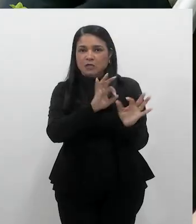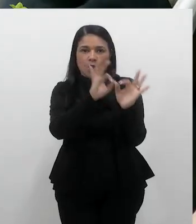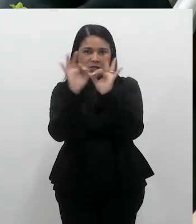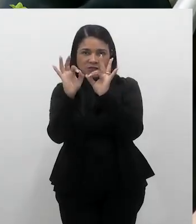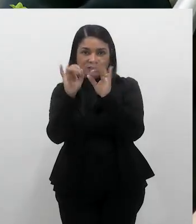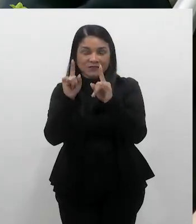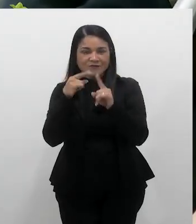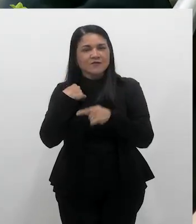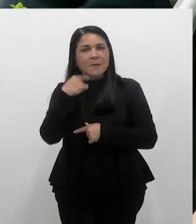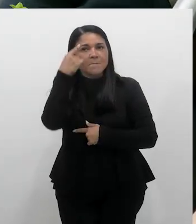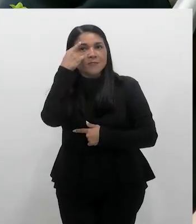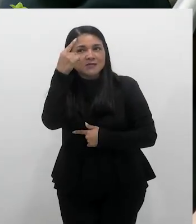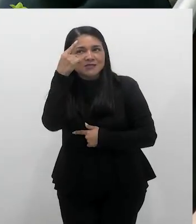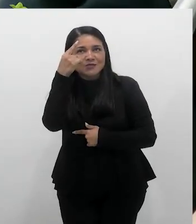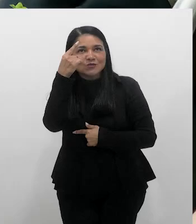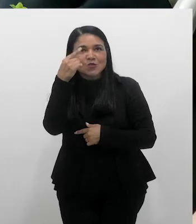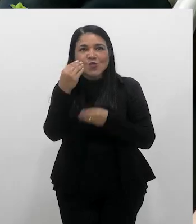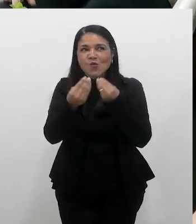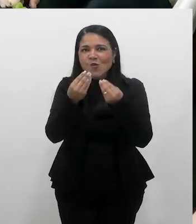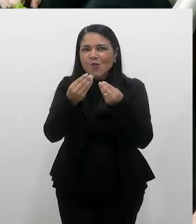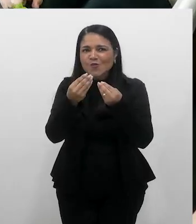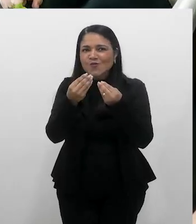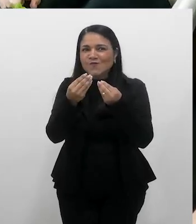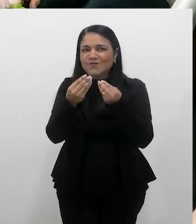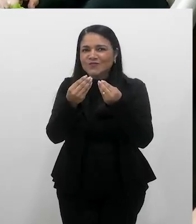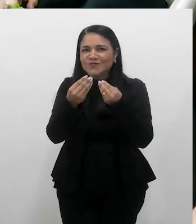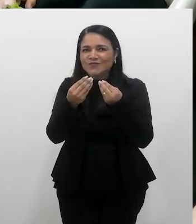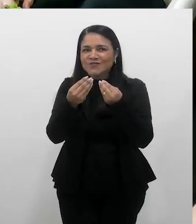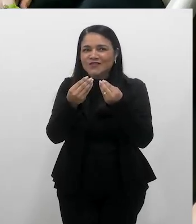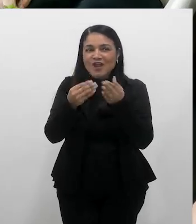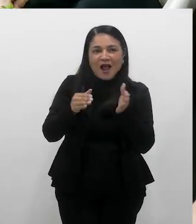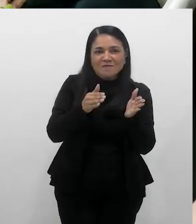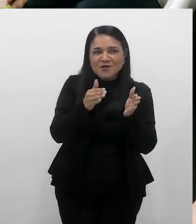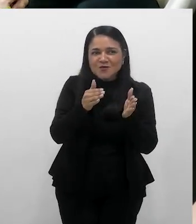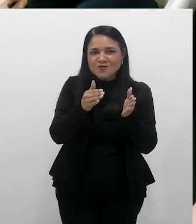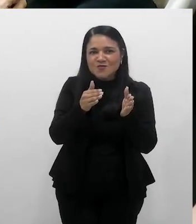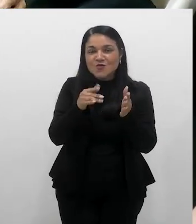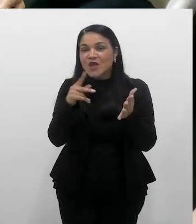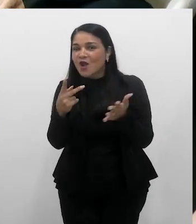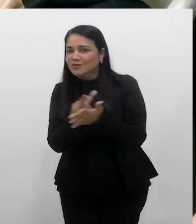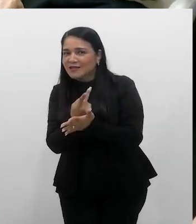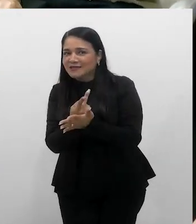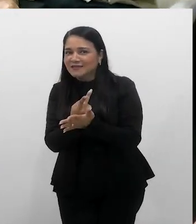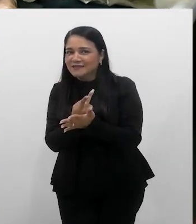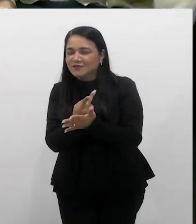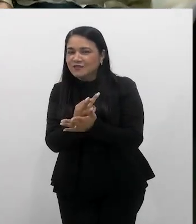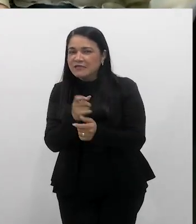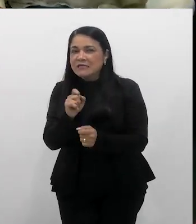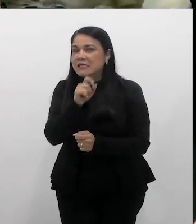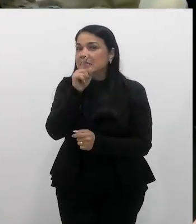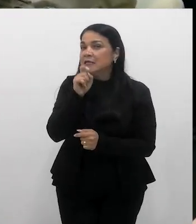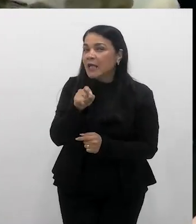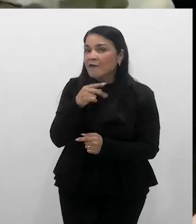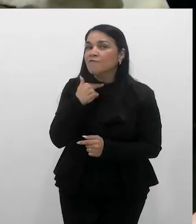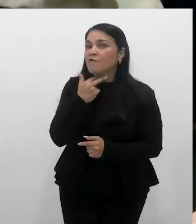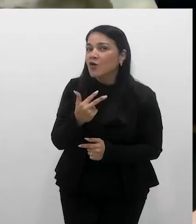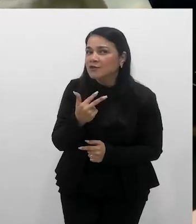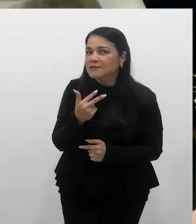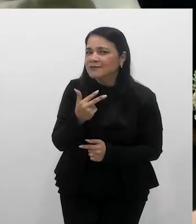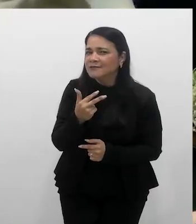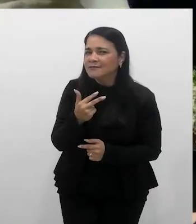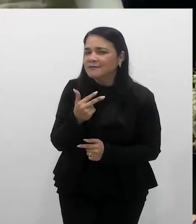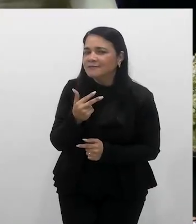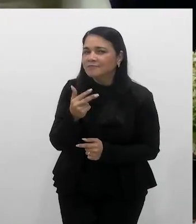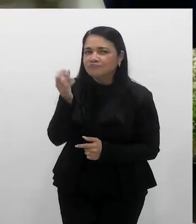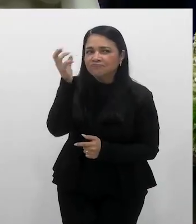você fica pensando os próximos passos, né? Bom, para onde isso me leva? O que será que acontece agora? Quem será que é essa voz